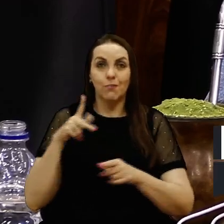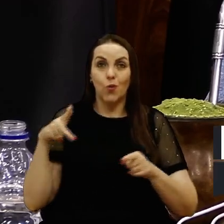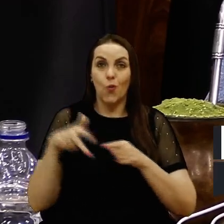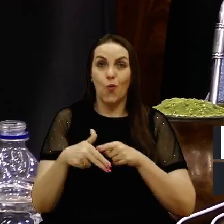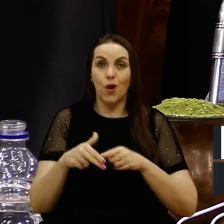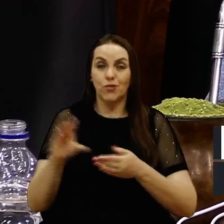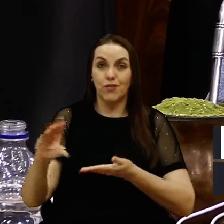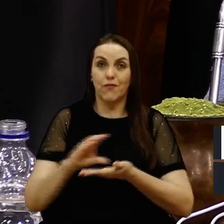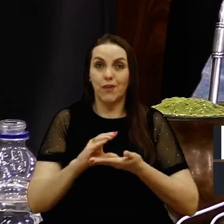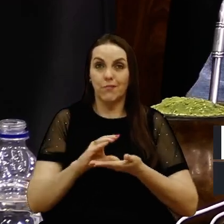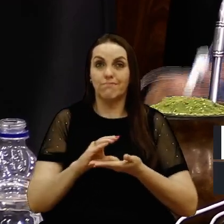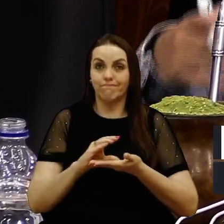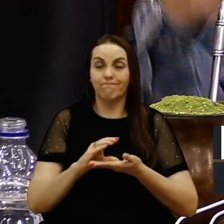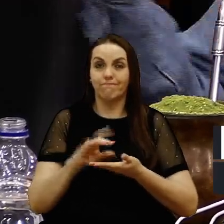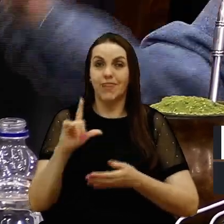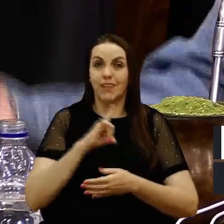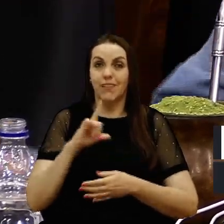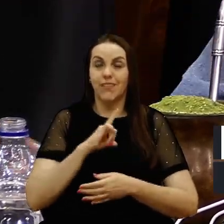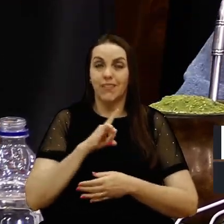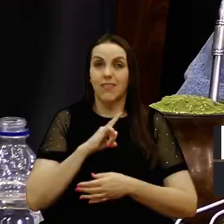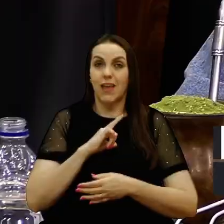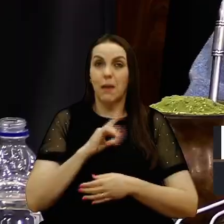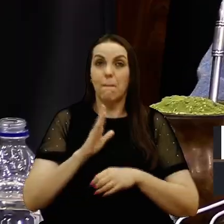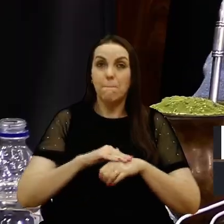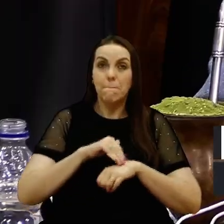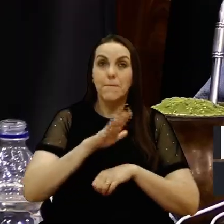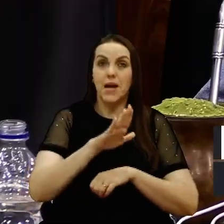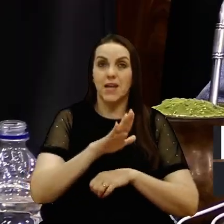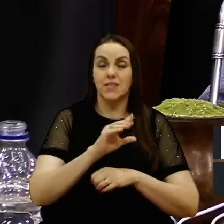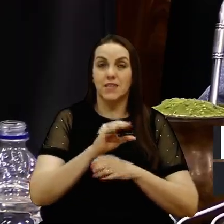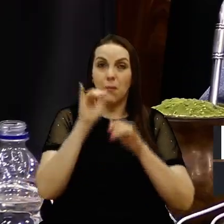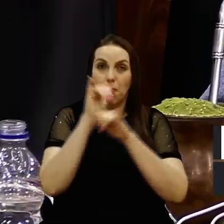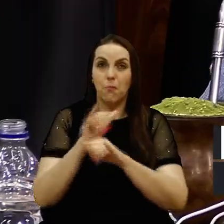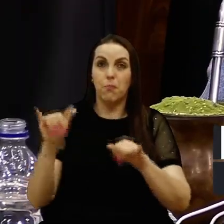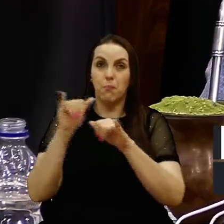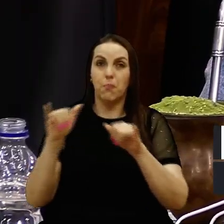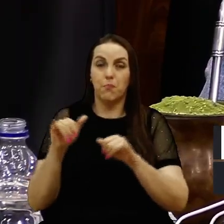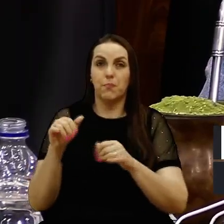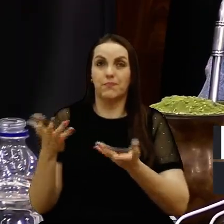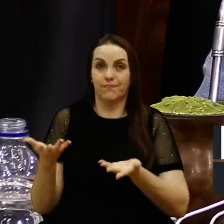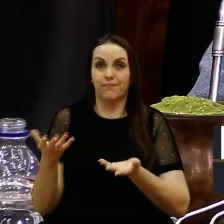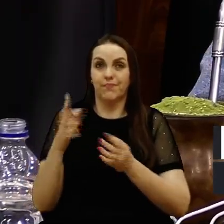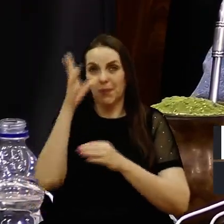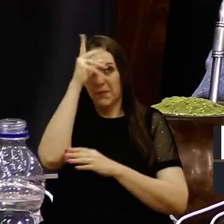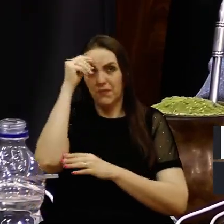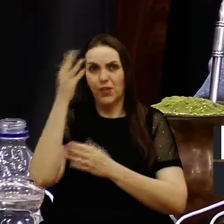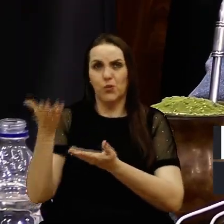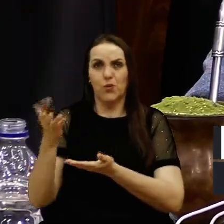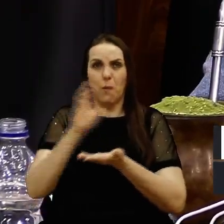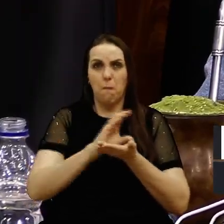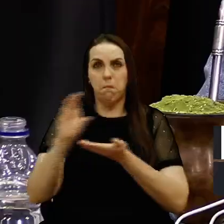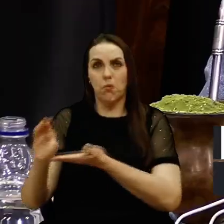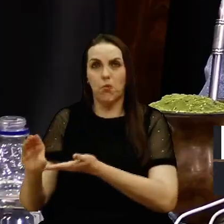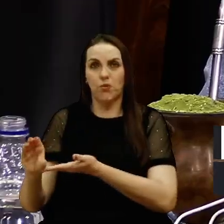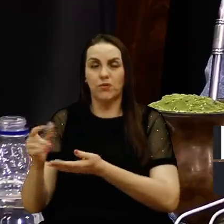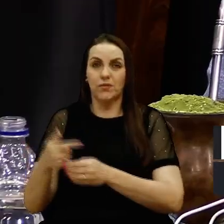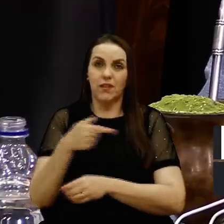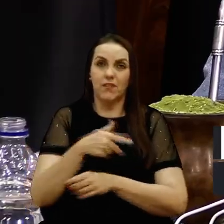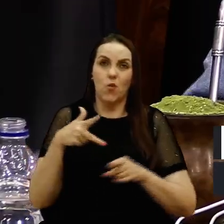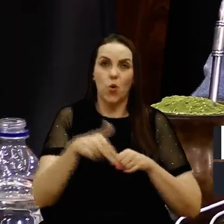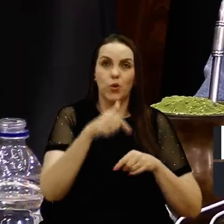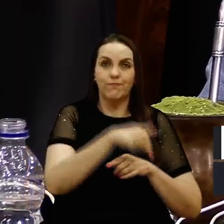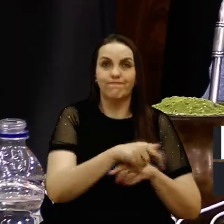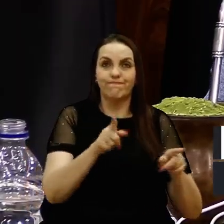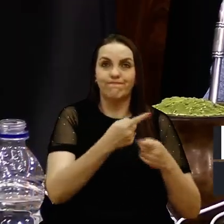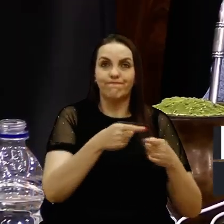e tem uma grande verba a mais na publicidade e propaganda da prefeitura. É algo que a gente já vem trazendo nesta